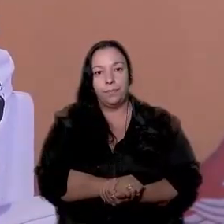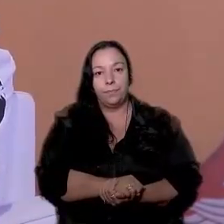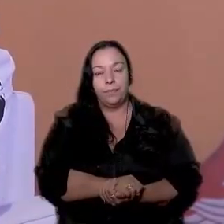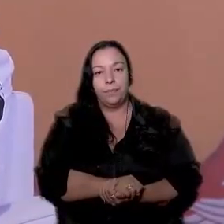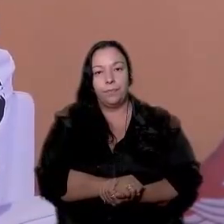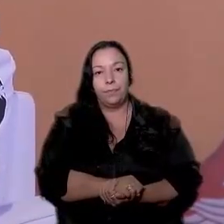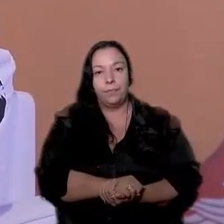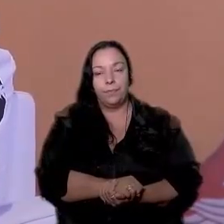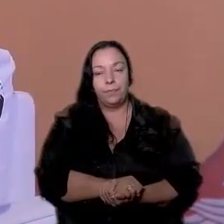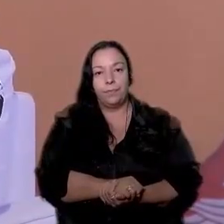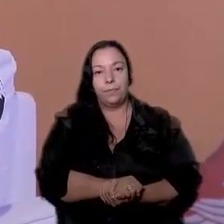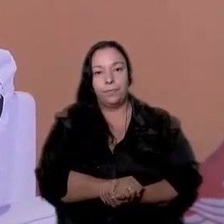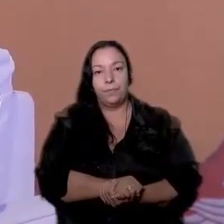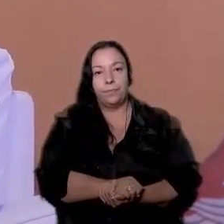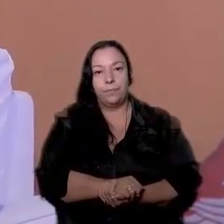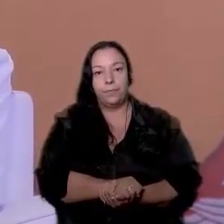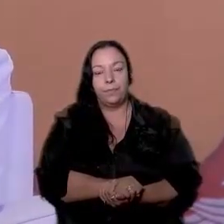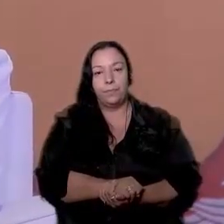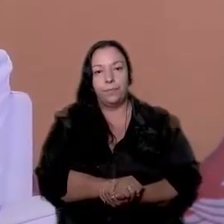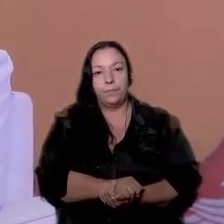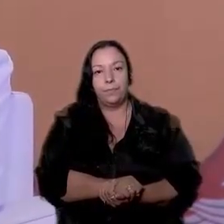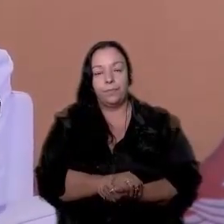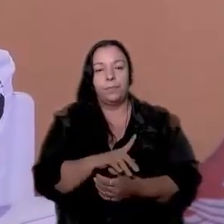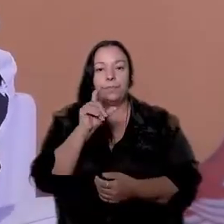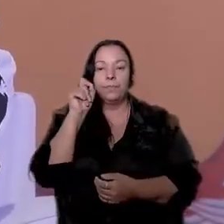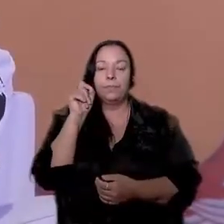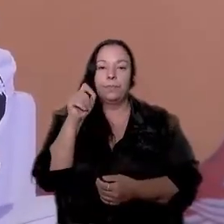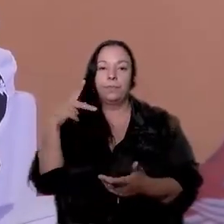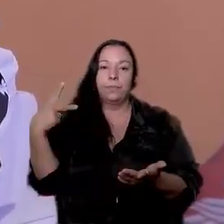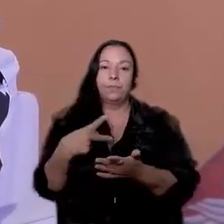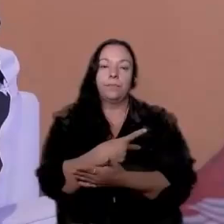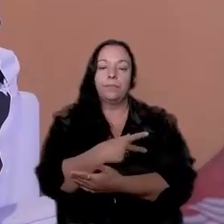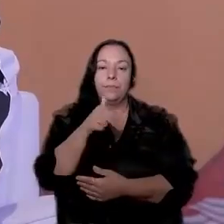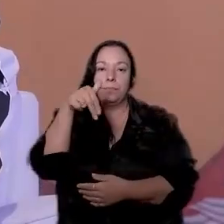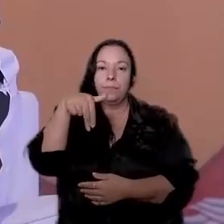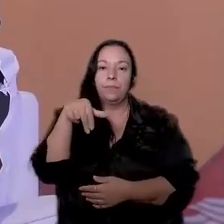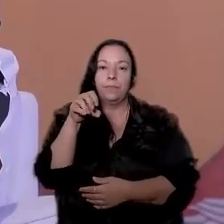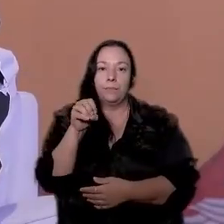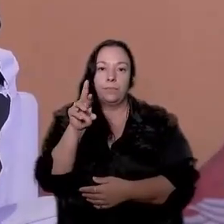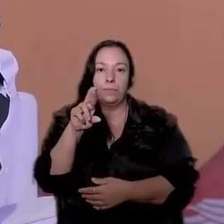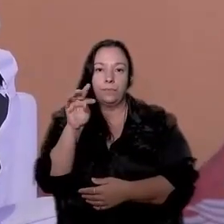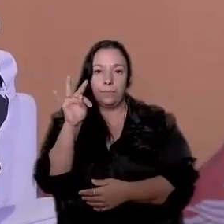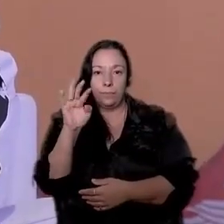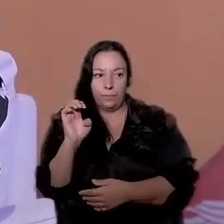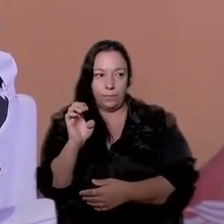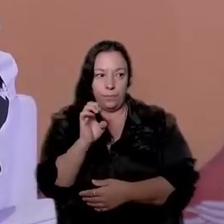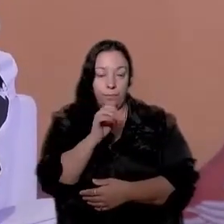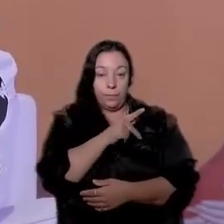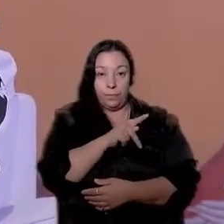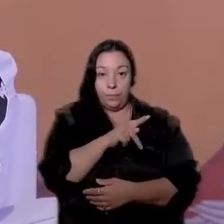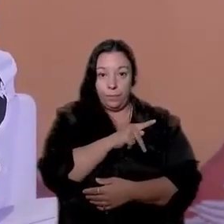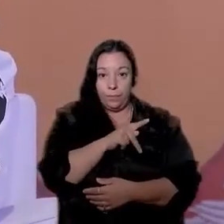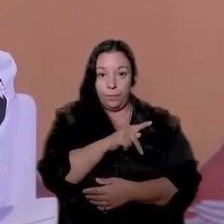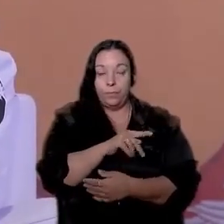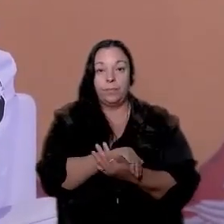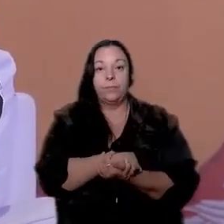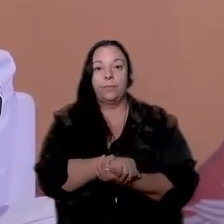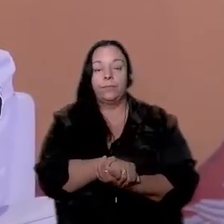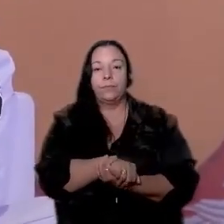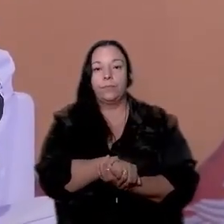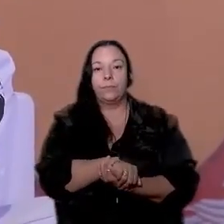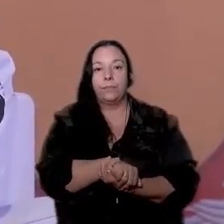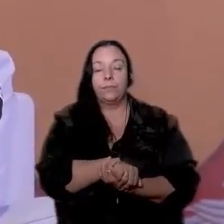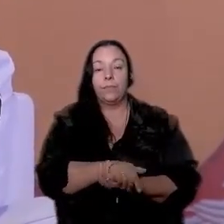só como exemplo do que aqui está acontecendo no Norte. Alguns projetos da região Norte que estão sendo